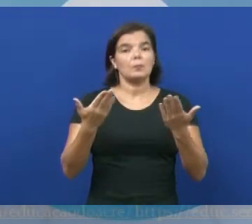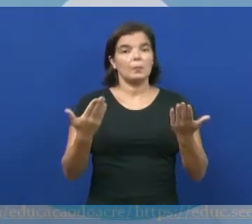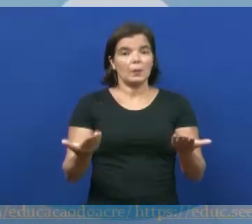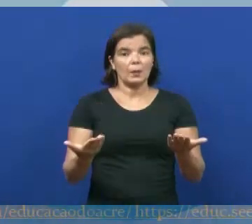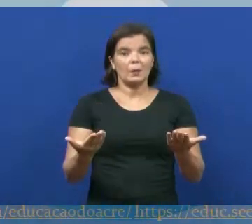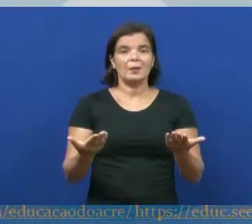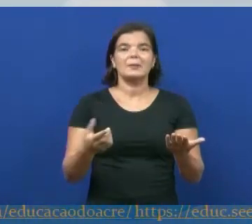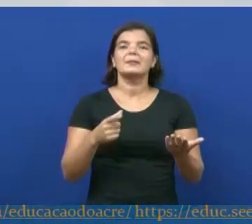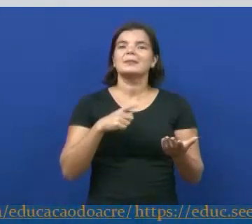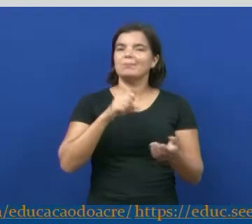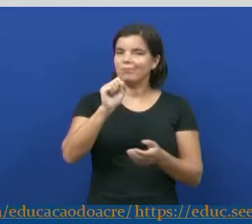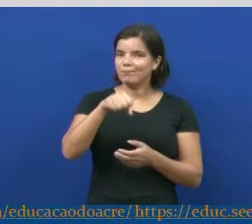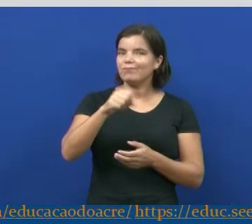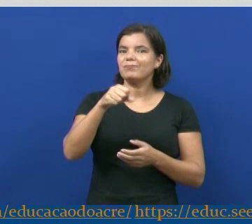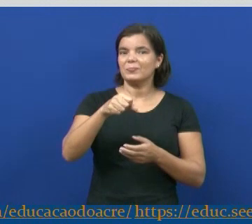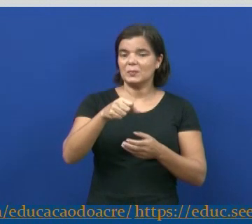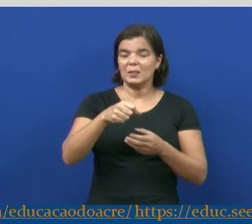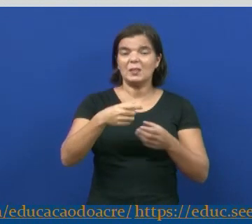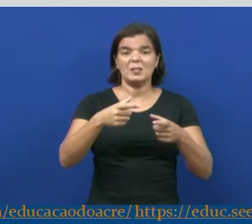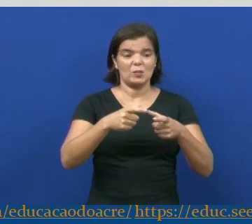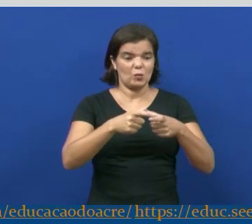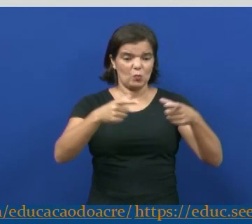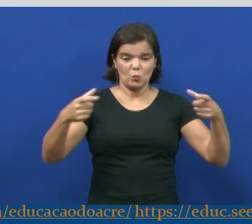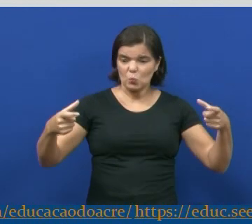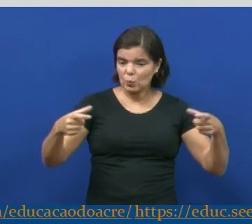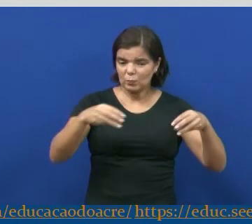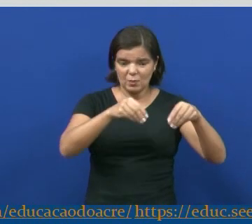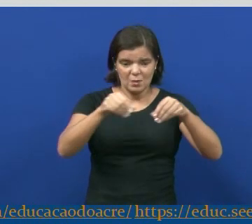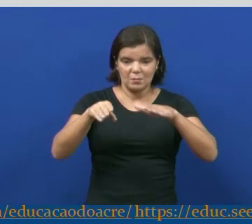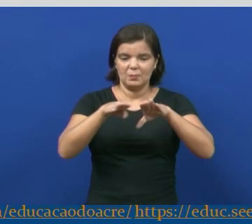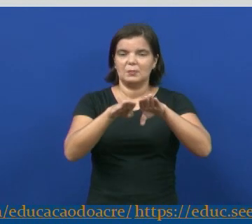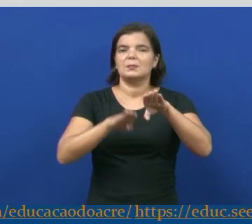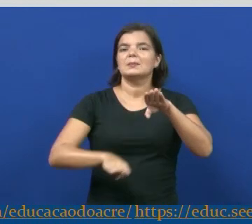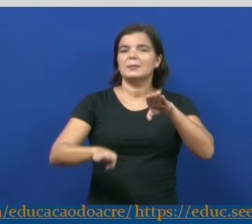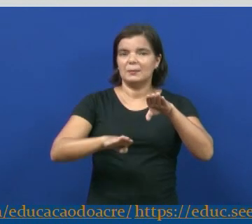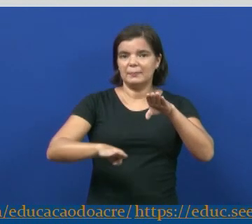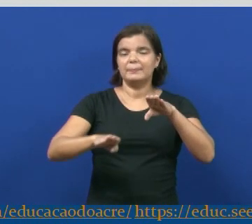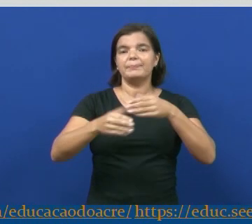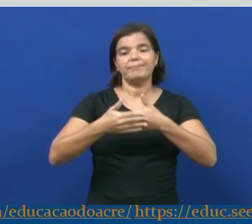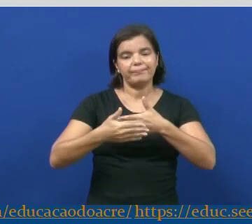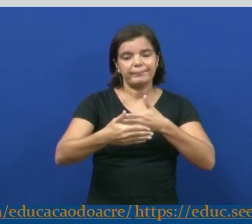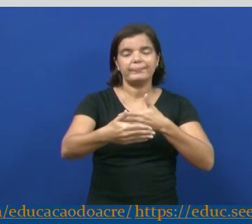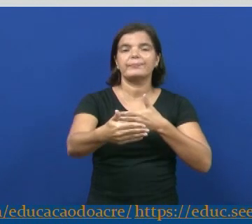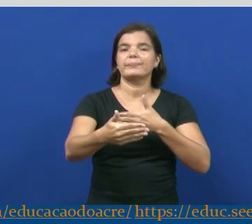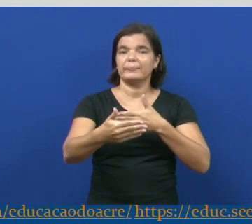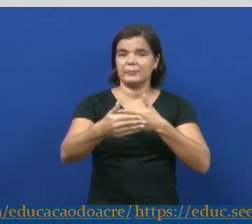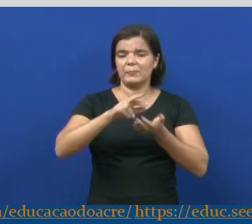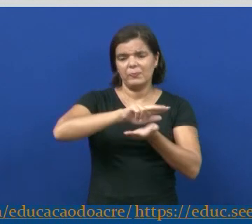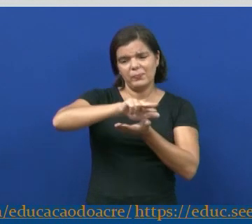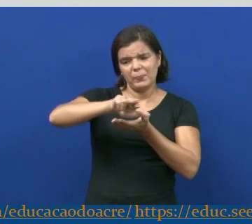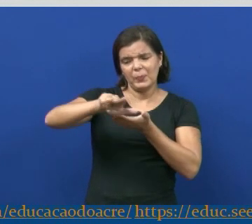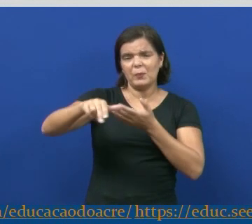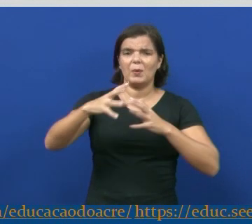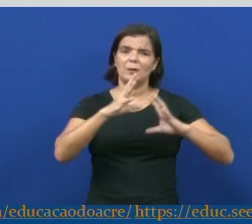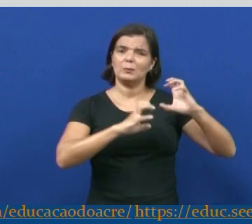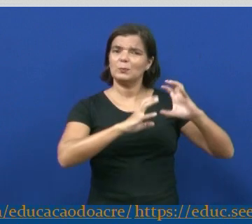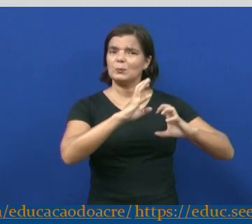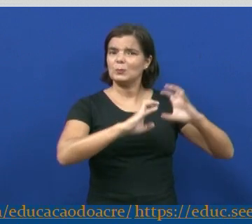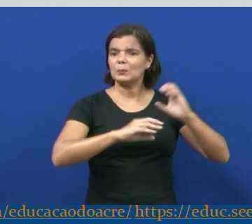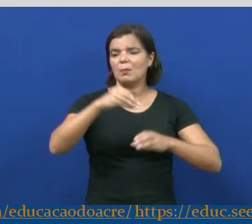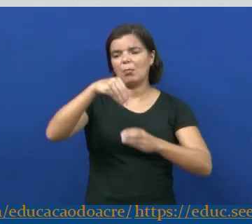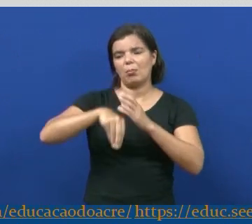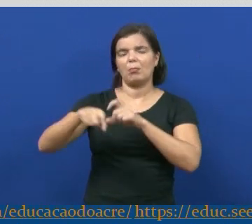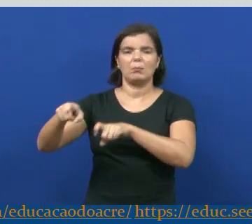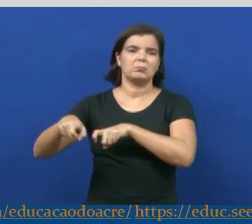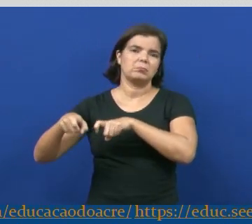Então, há sim essa distribuição desigual de terras, tá? Que desencadeia, né, uma série de conflitos no meio